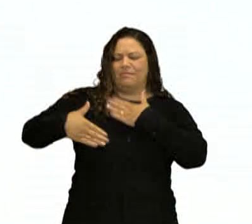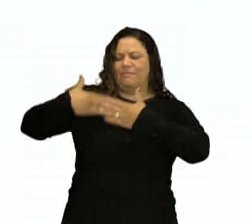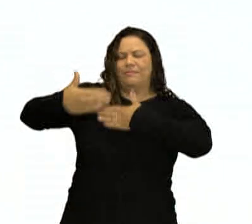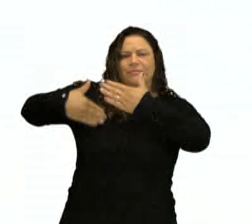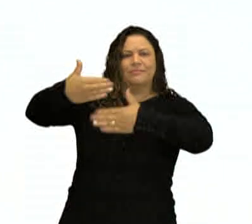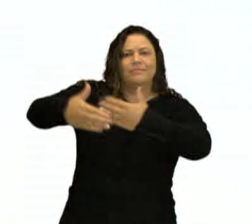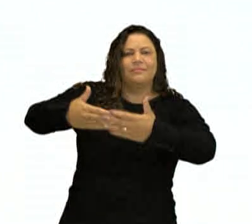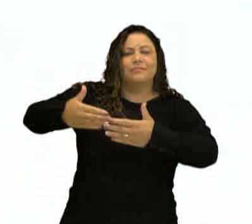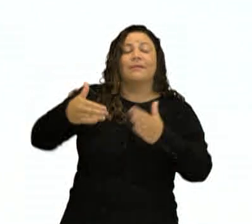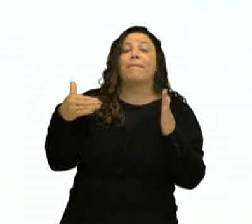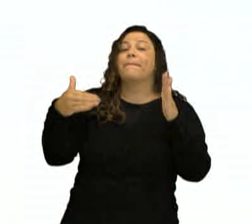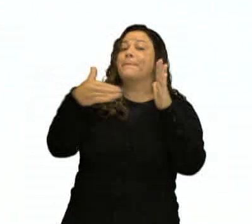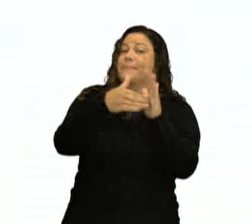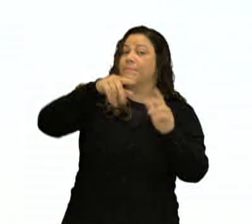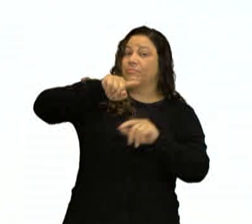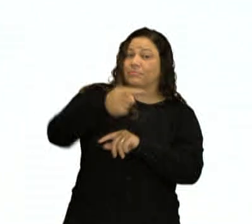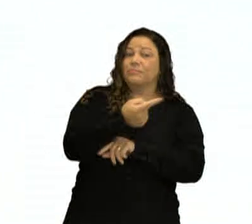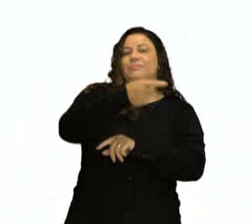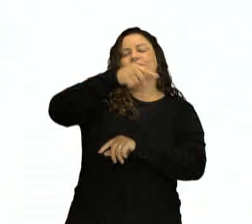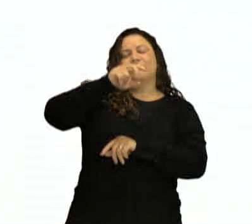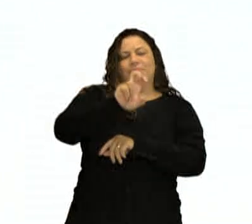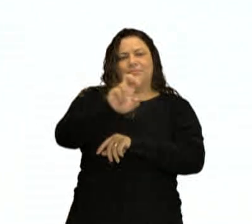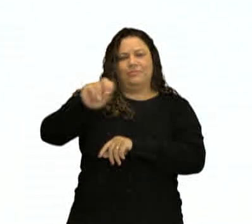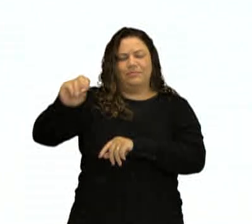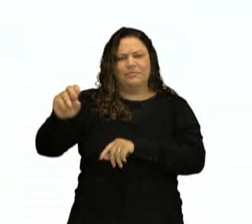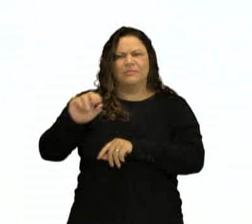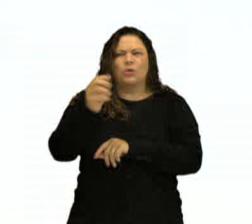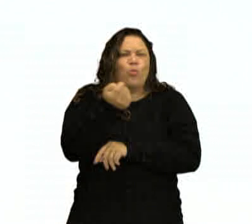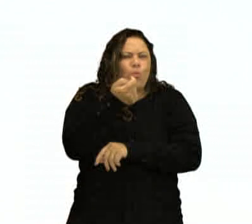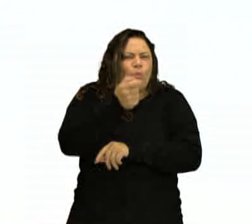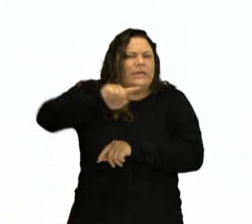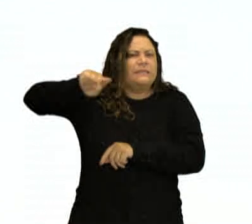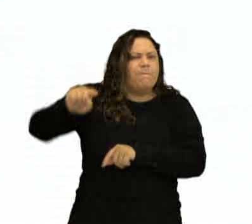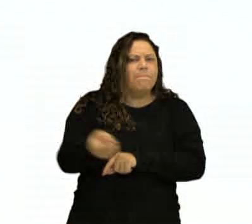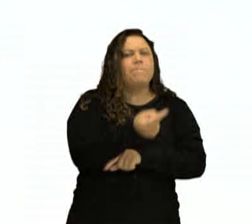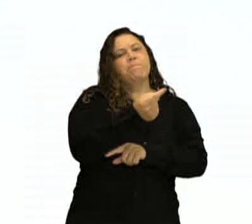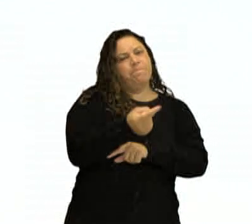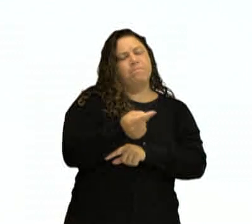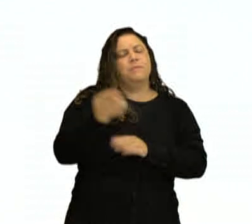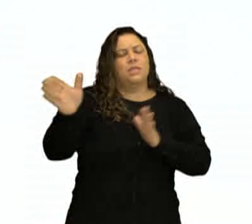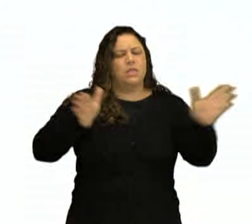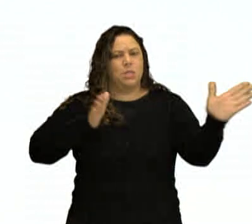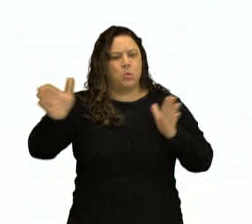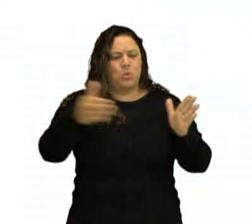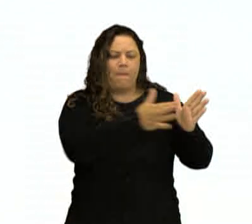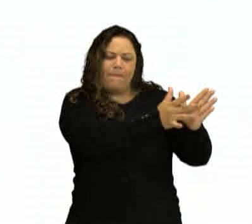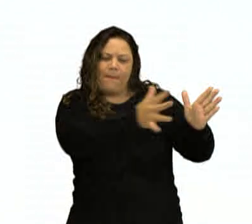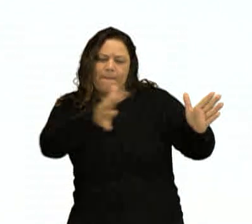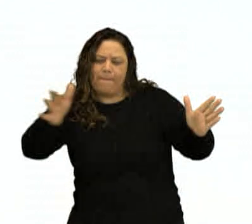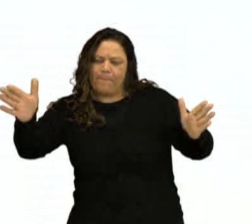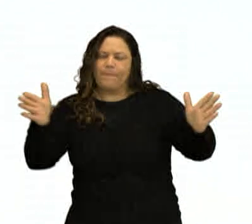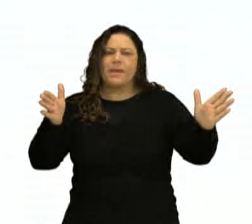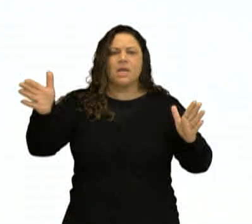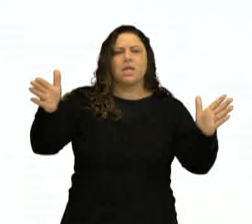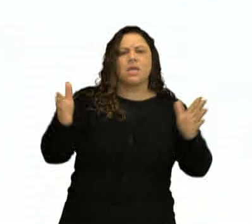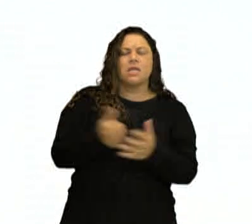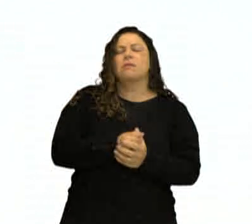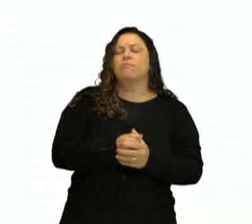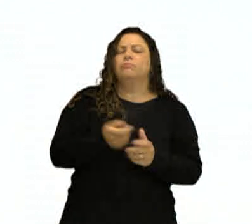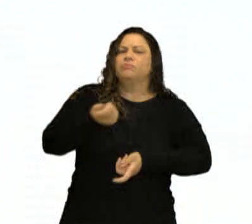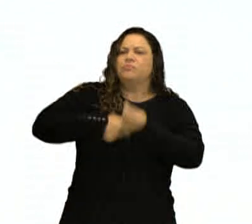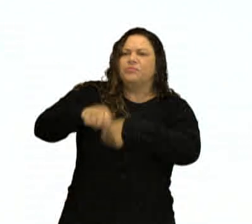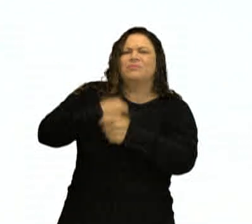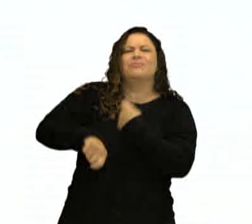até o ano de 1500, quase 1000 anos de Idade Média, o comércio ele era escasso, né? E ele era